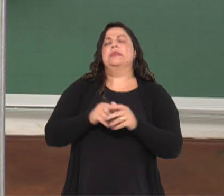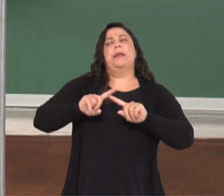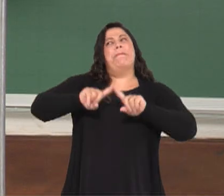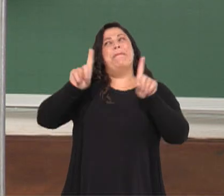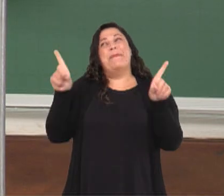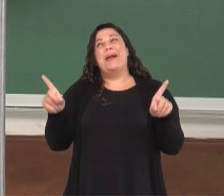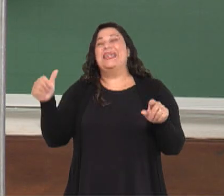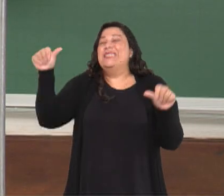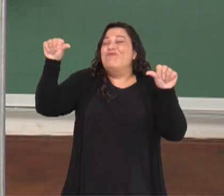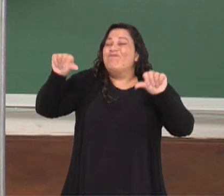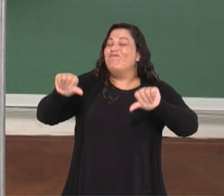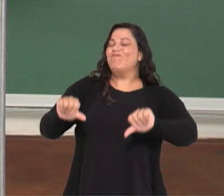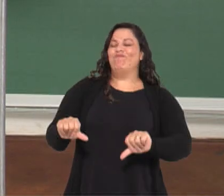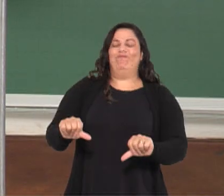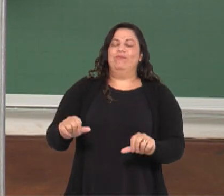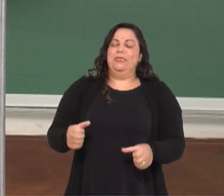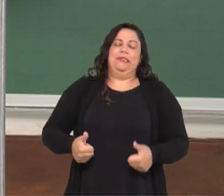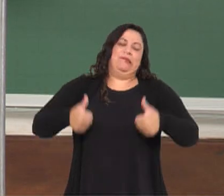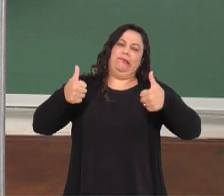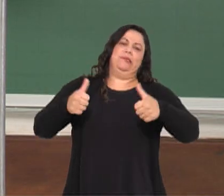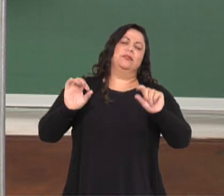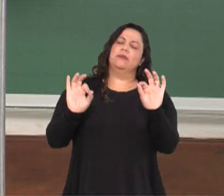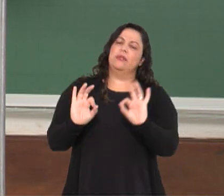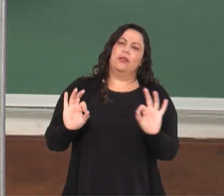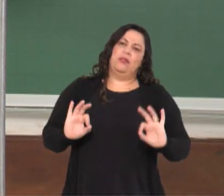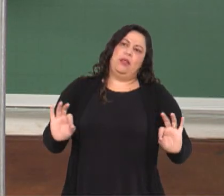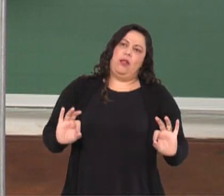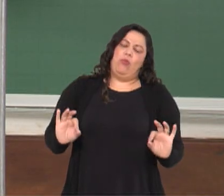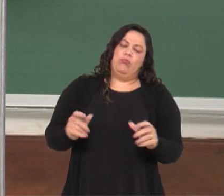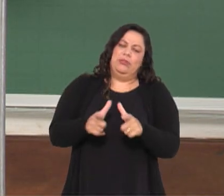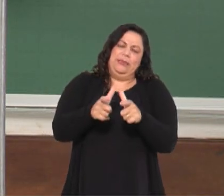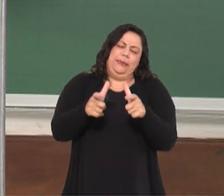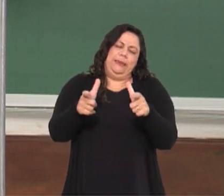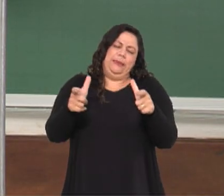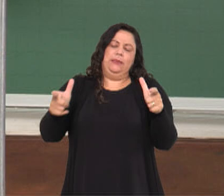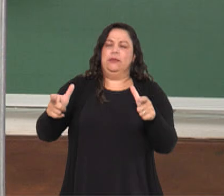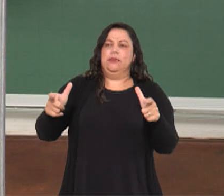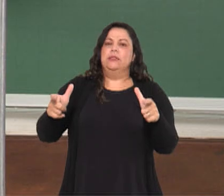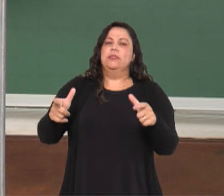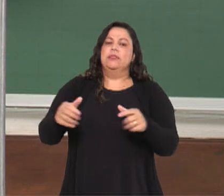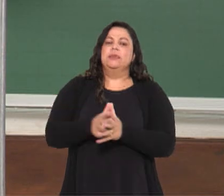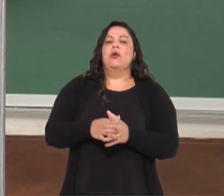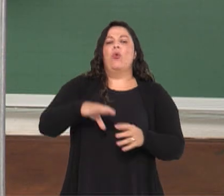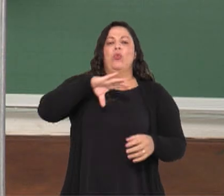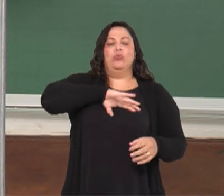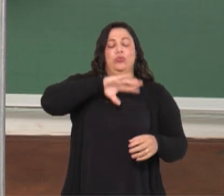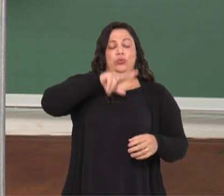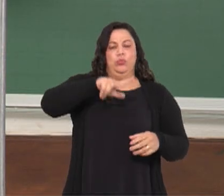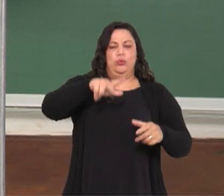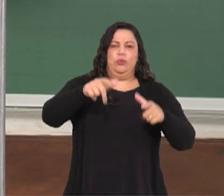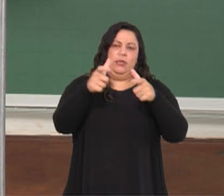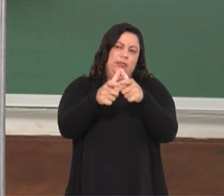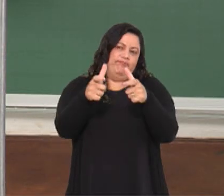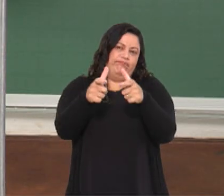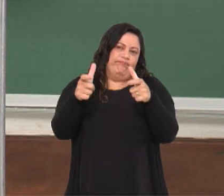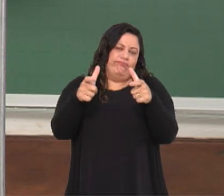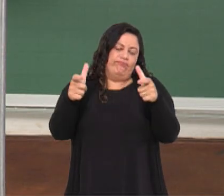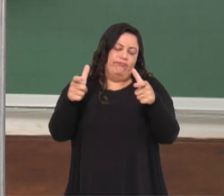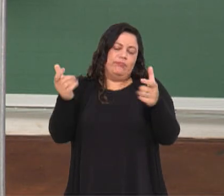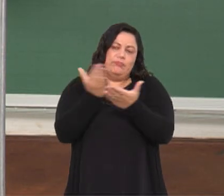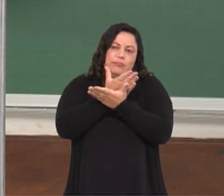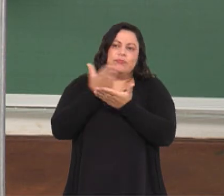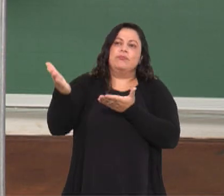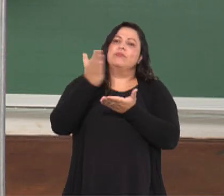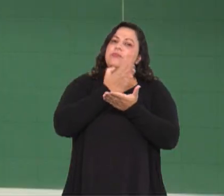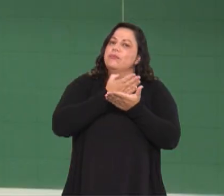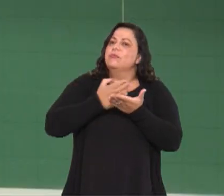muito certo, né? E aí a expansão dos portugueses para o interior do Paraná começou a acontecer. E